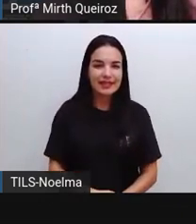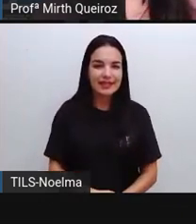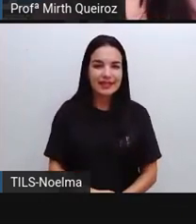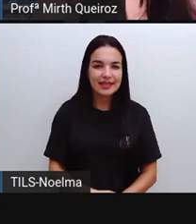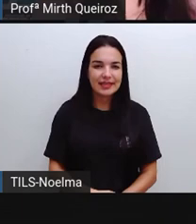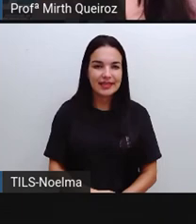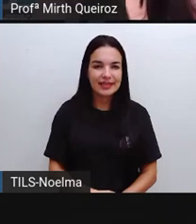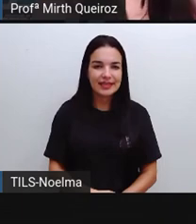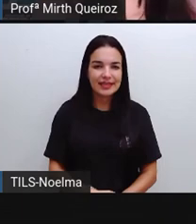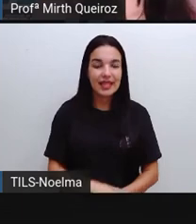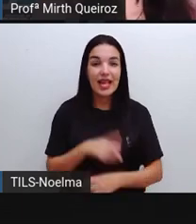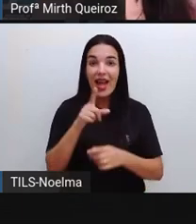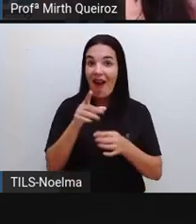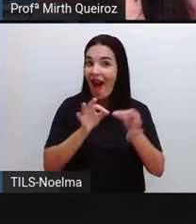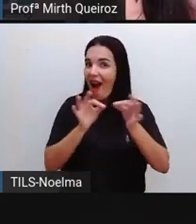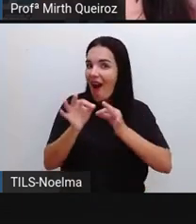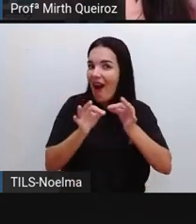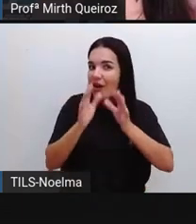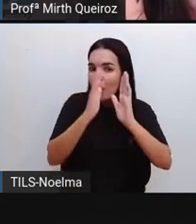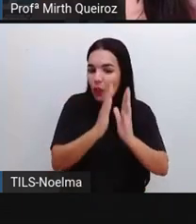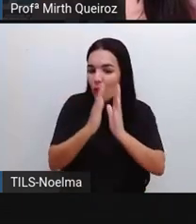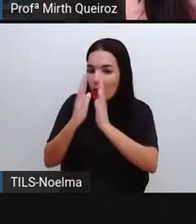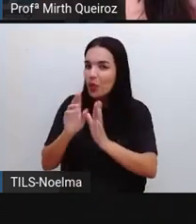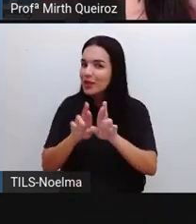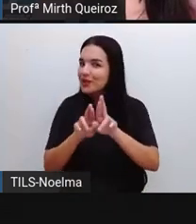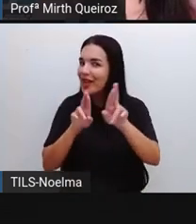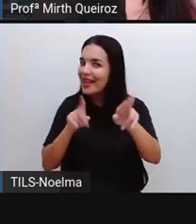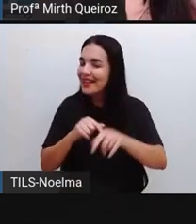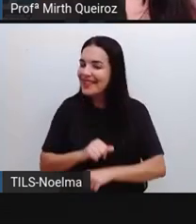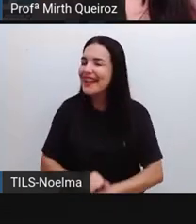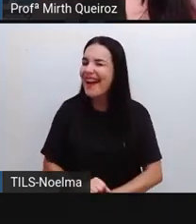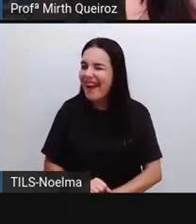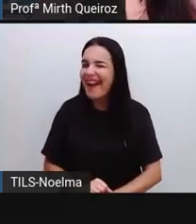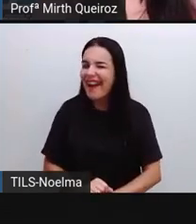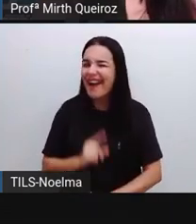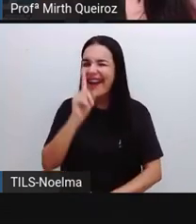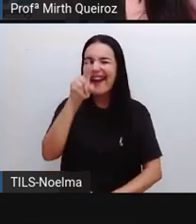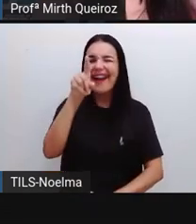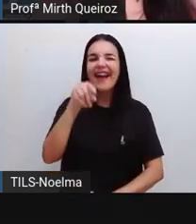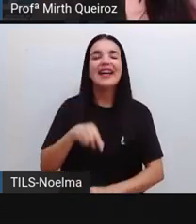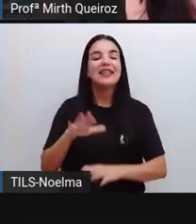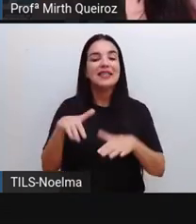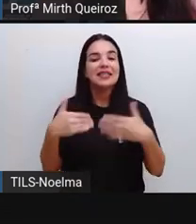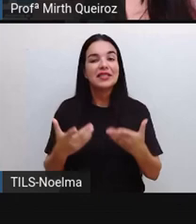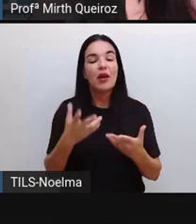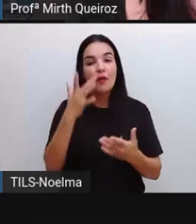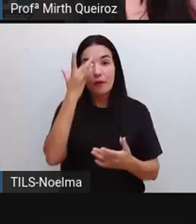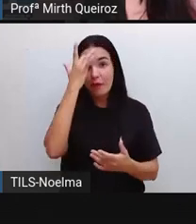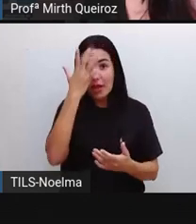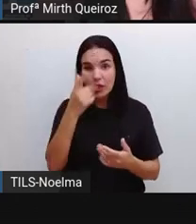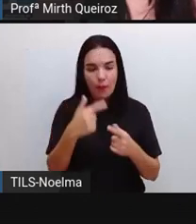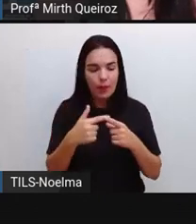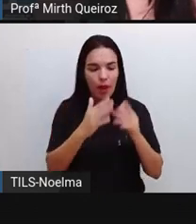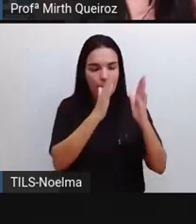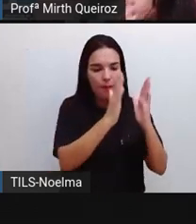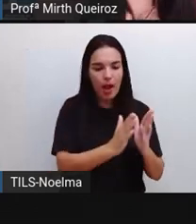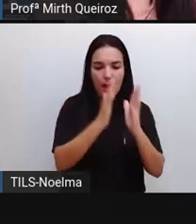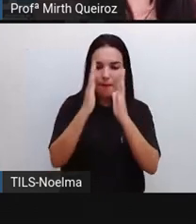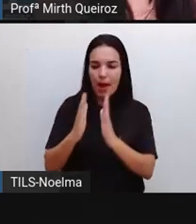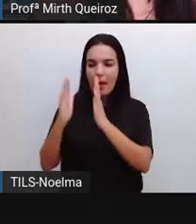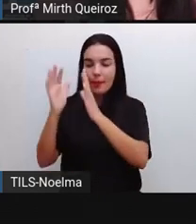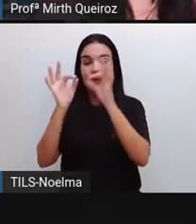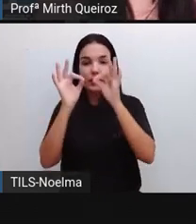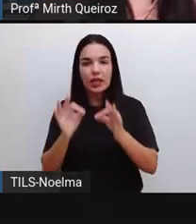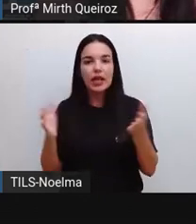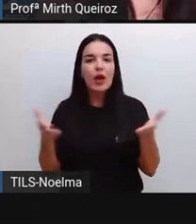a ordem tá diferente né Tá diferente da que a gente viu no início no início foi mais fácil porque está na